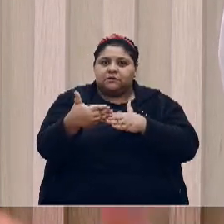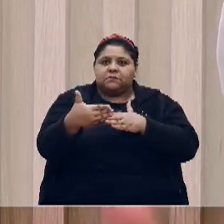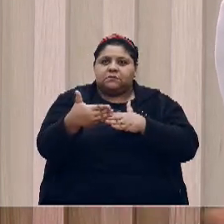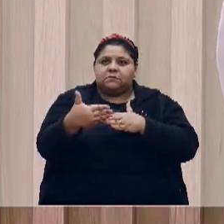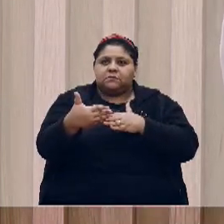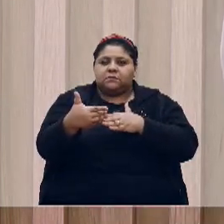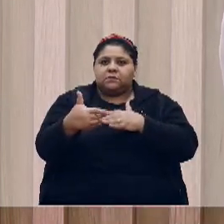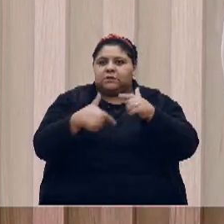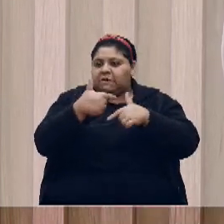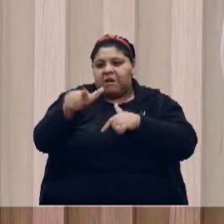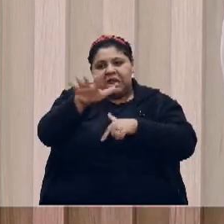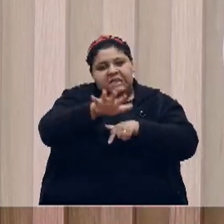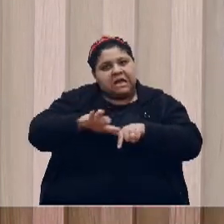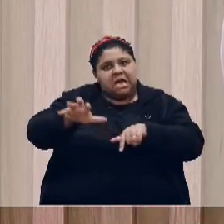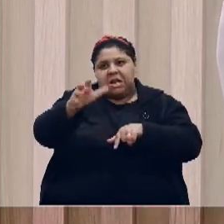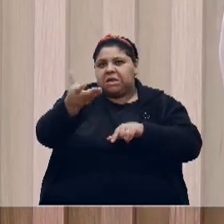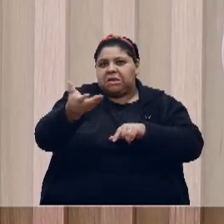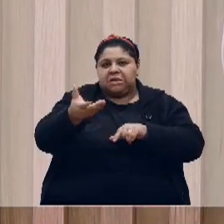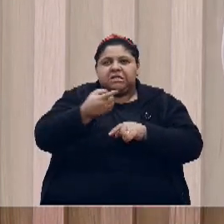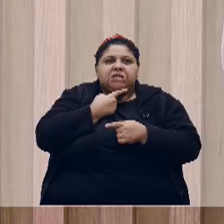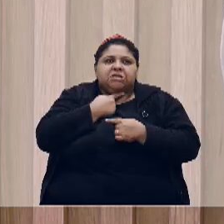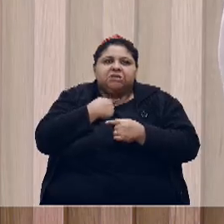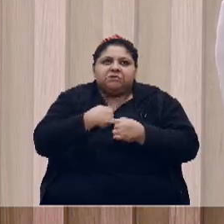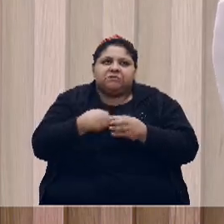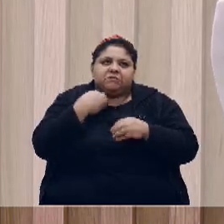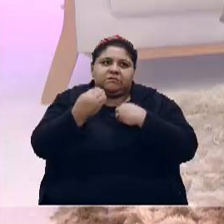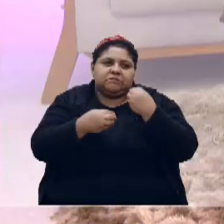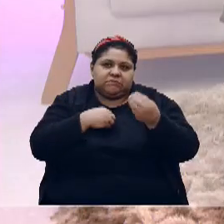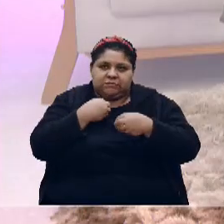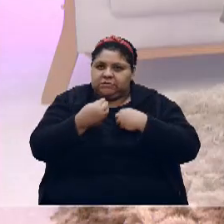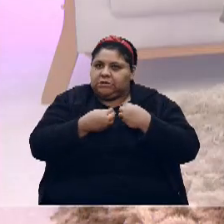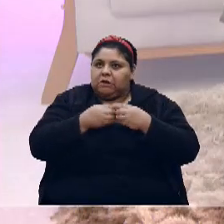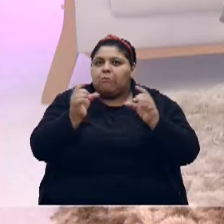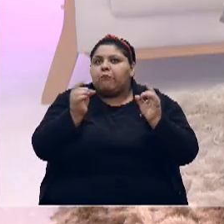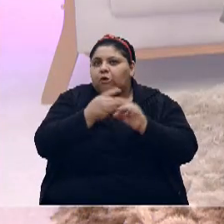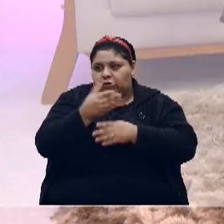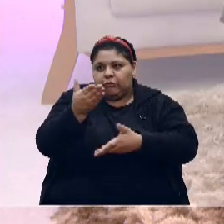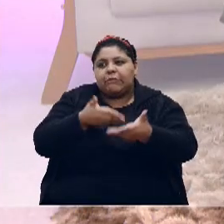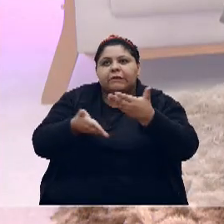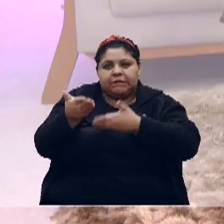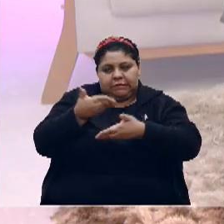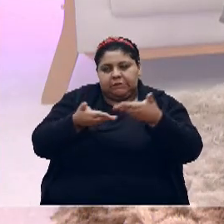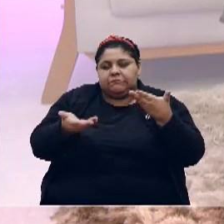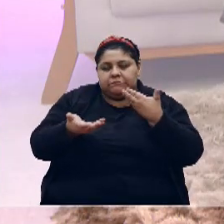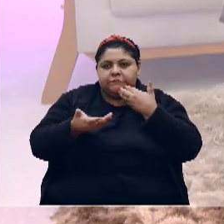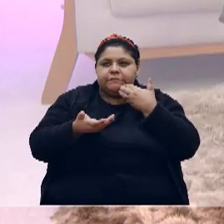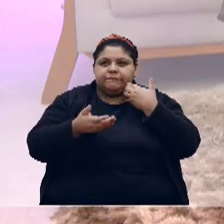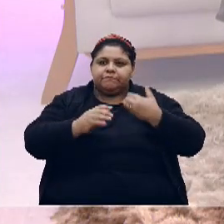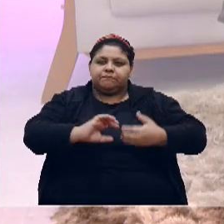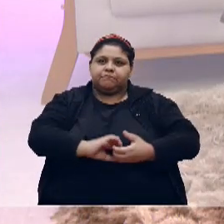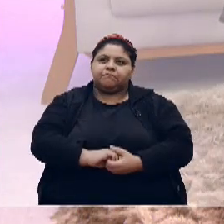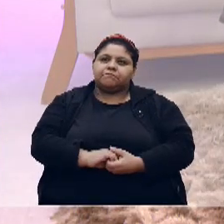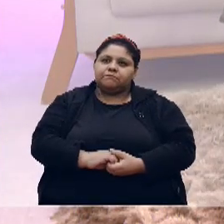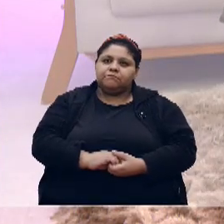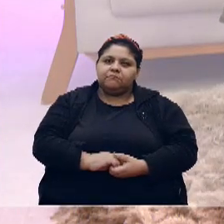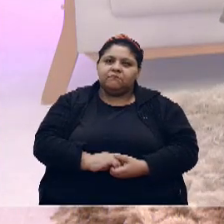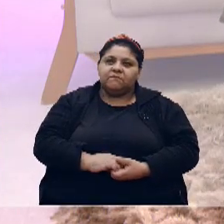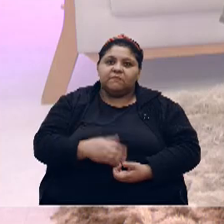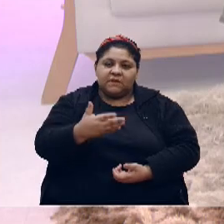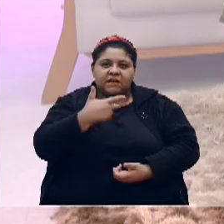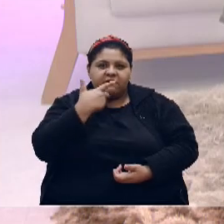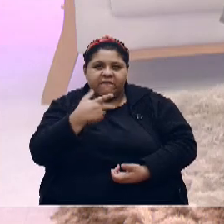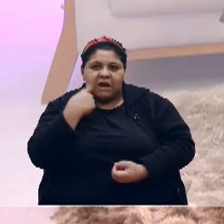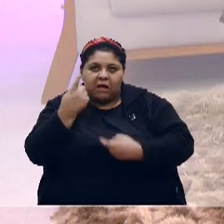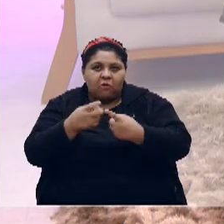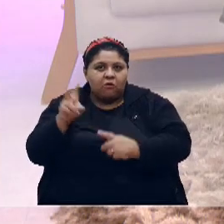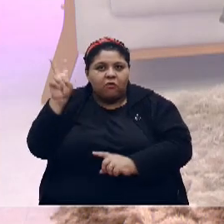trabalhar na área que elas desejarem e se sentirem chamadas, né, para aquele cargo. Eliane, quer trazer alguma história,